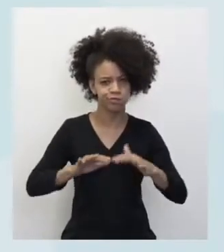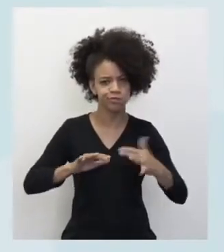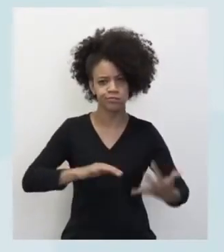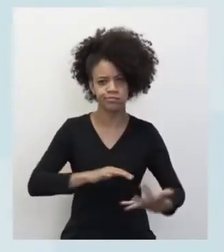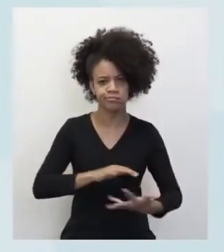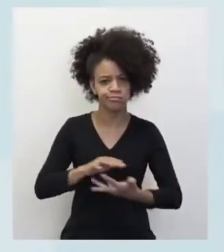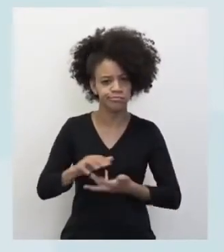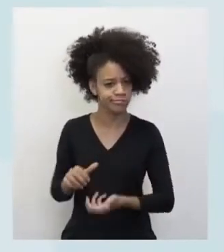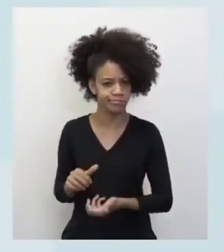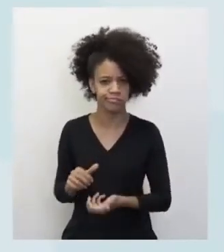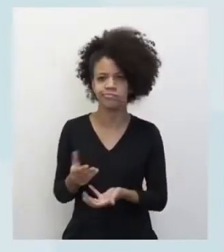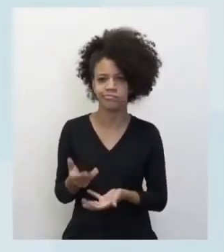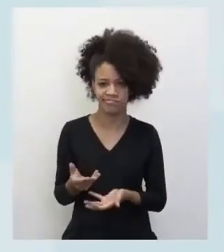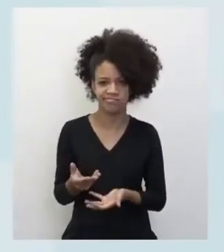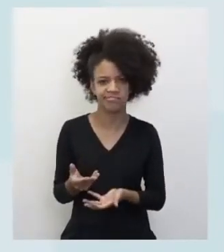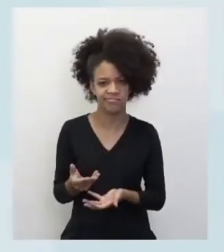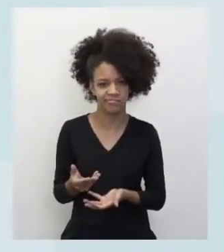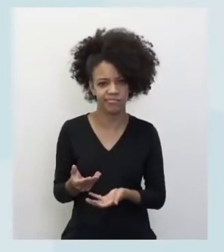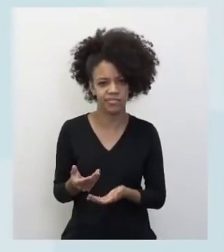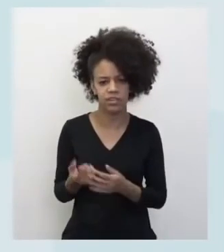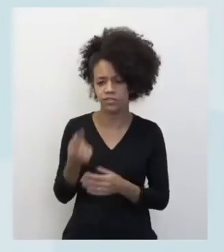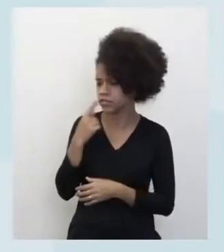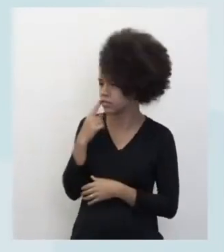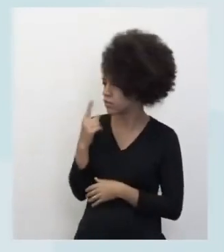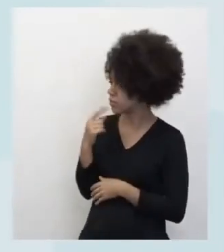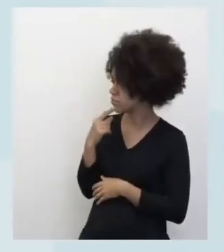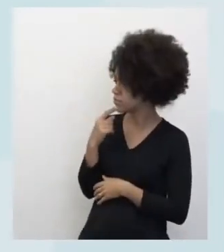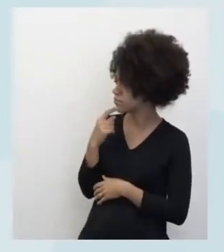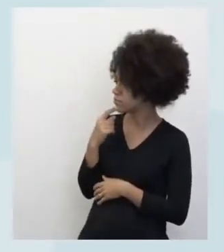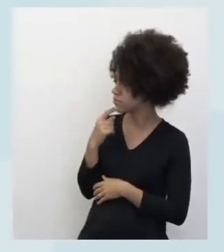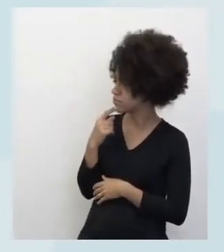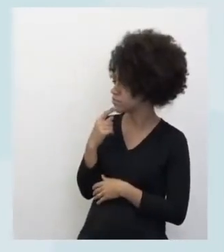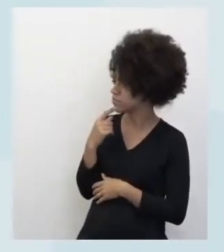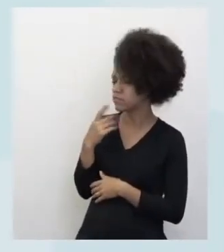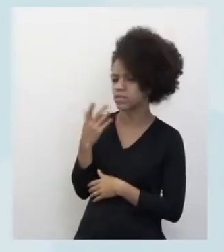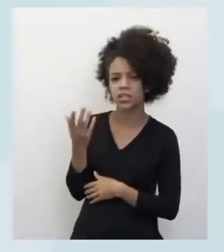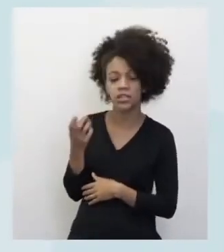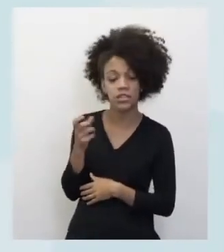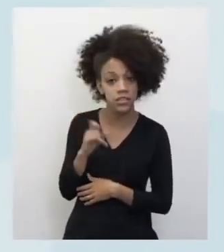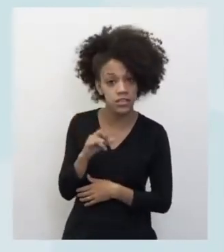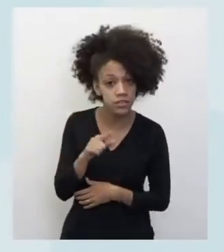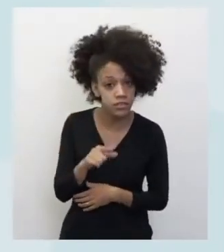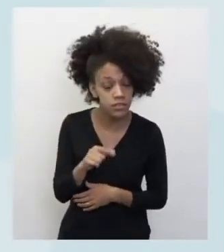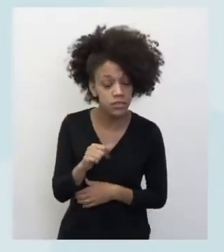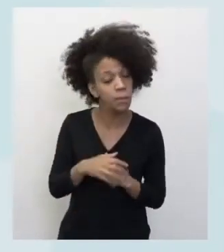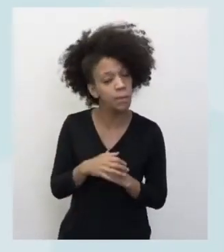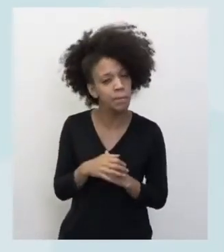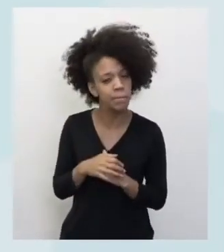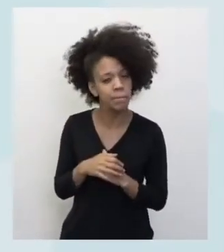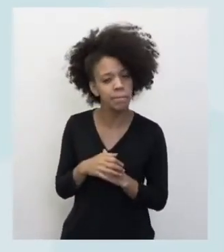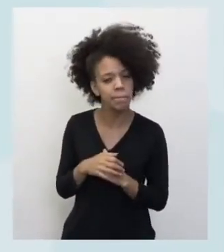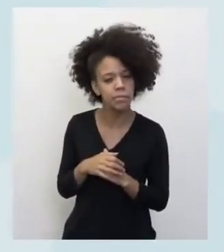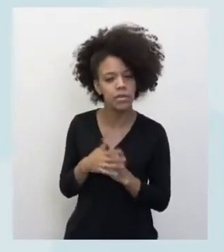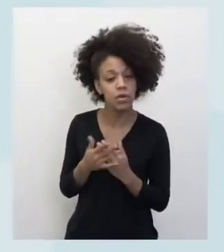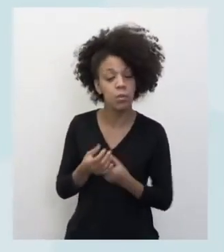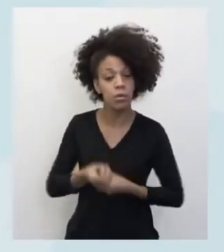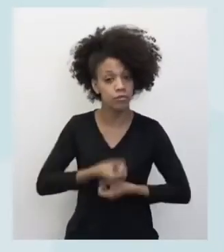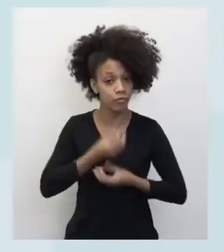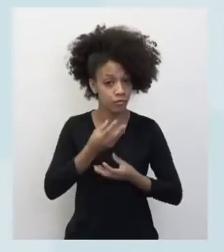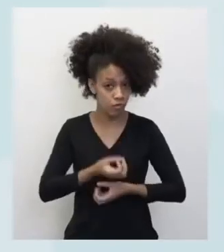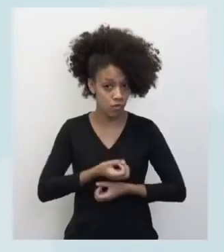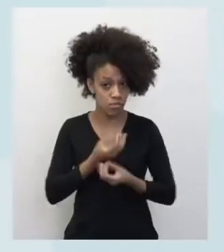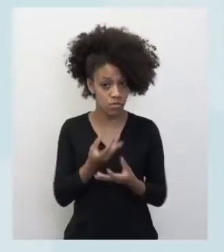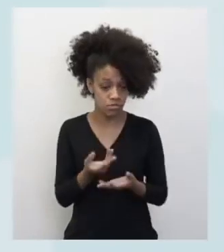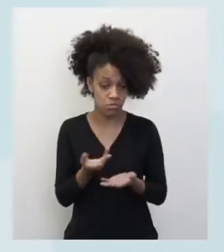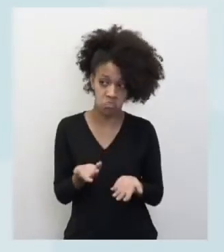tipo, no planeta. Tem hora que você olha assim a imagem. E assim, se você fosse dar uma notícia,